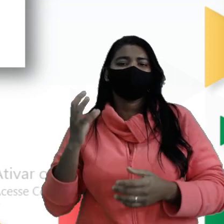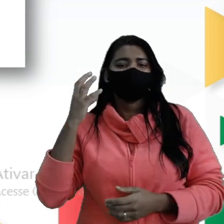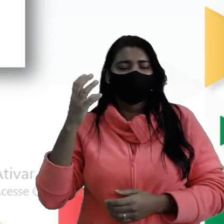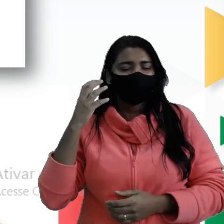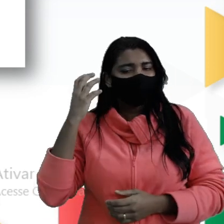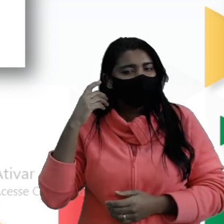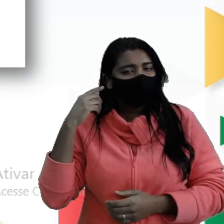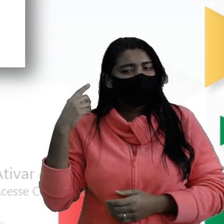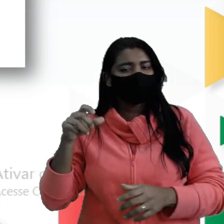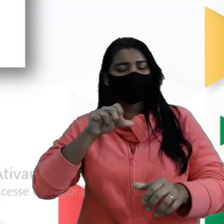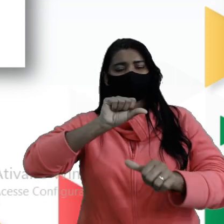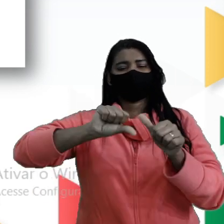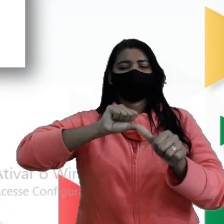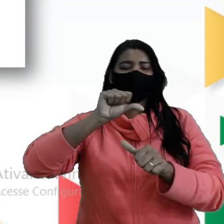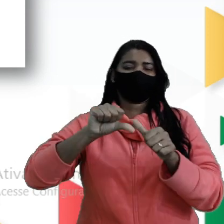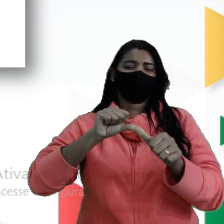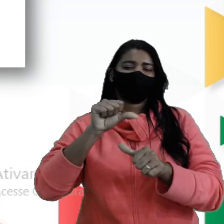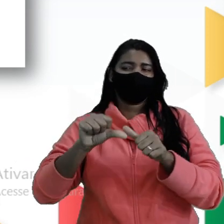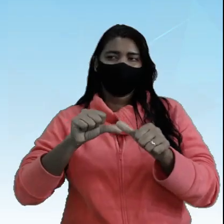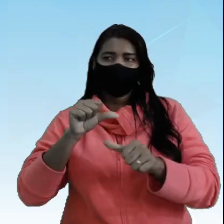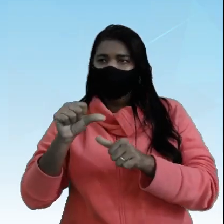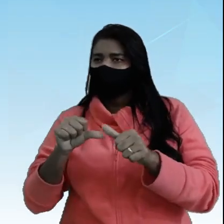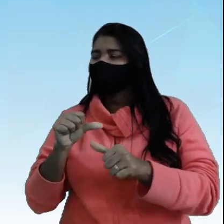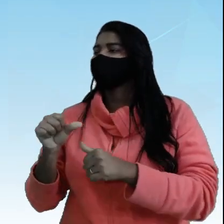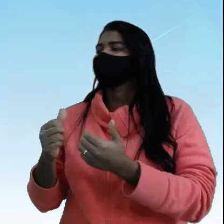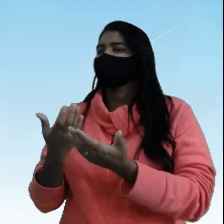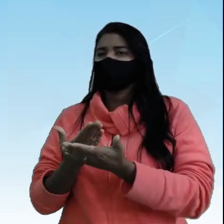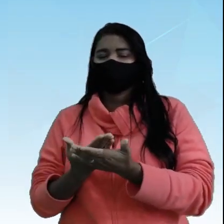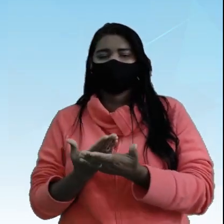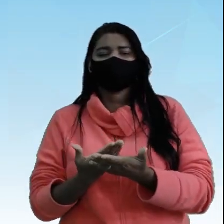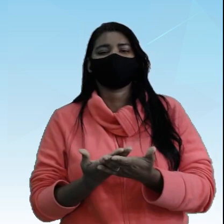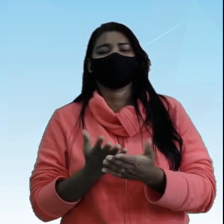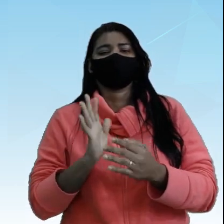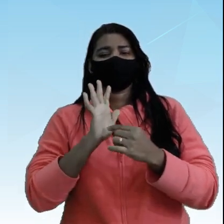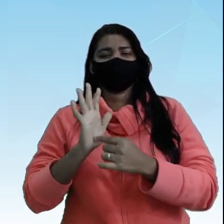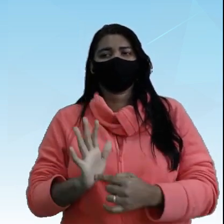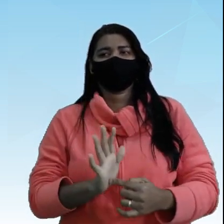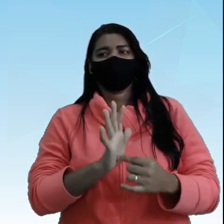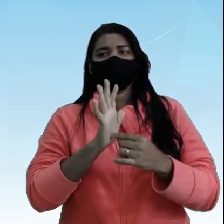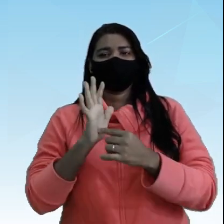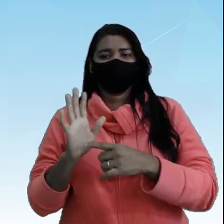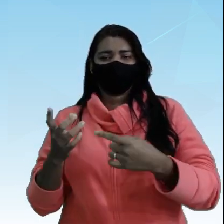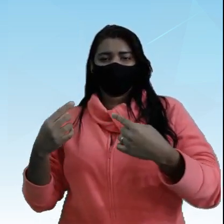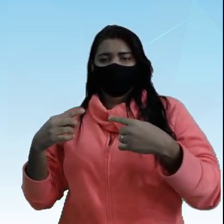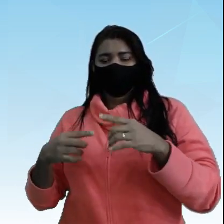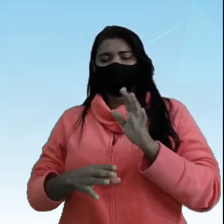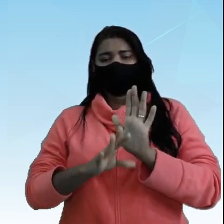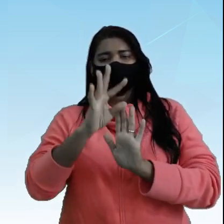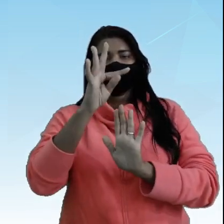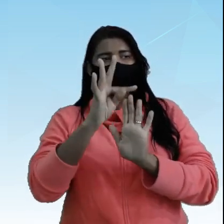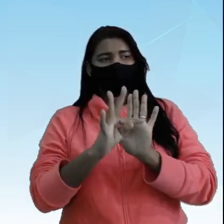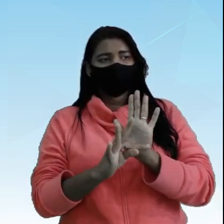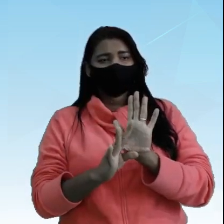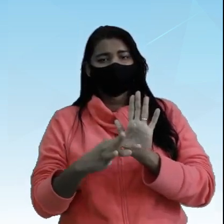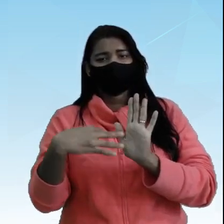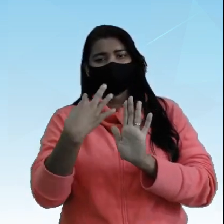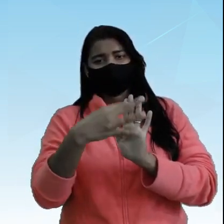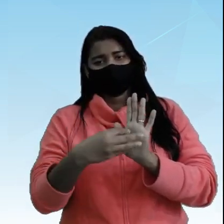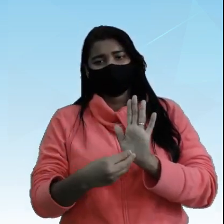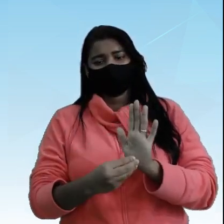da transformação. Isso é um estilo, isso dá um impacto ao texto. Então, isso